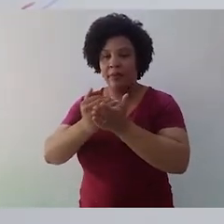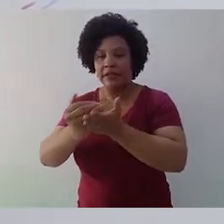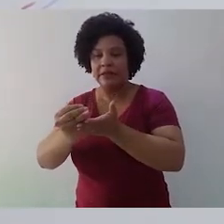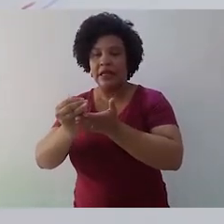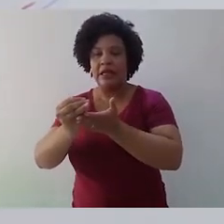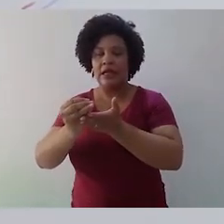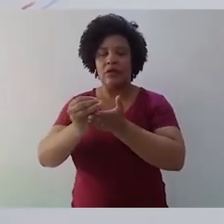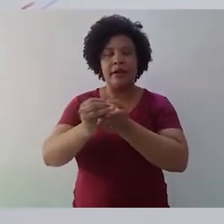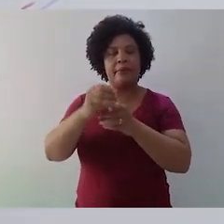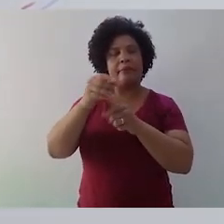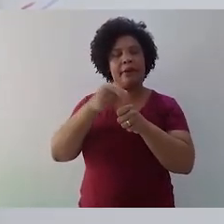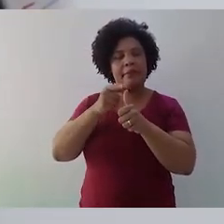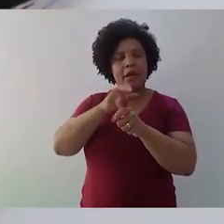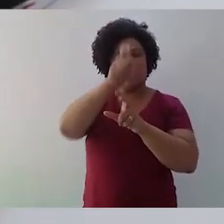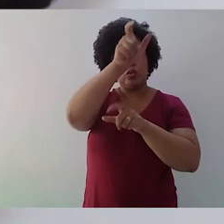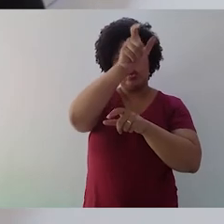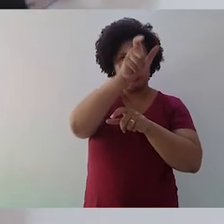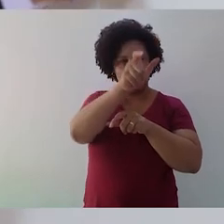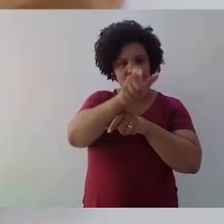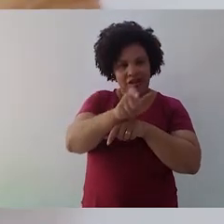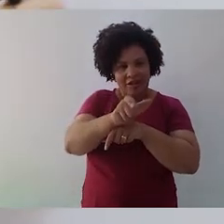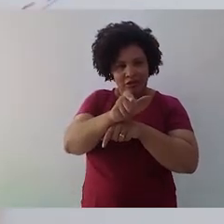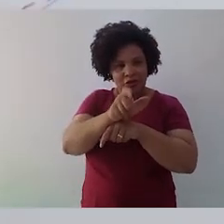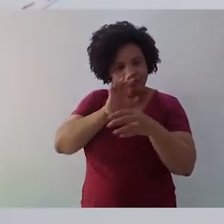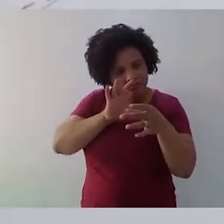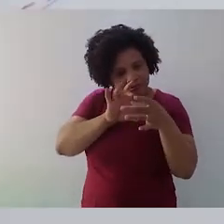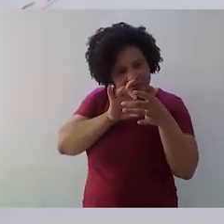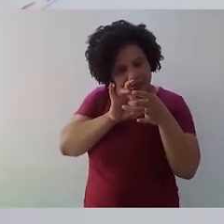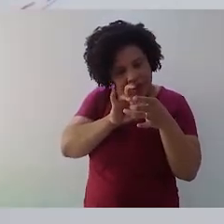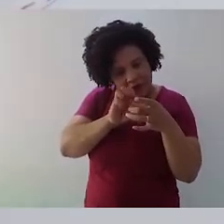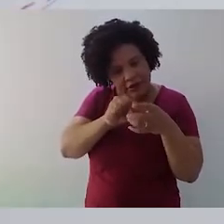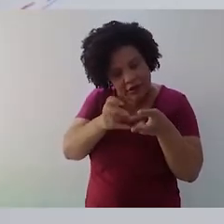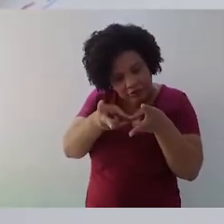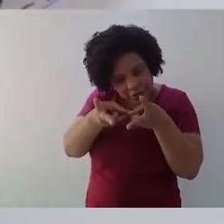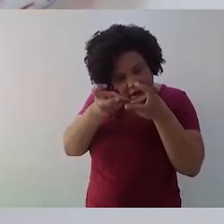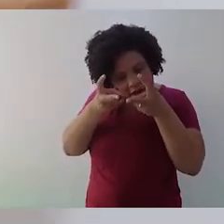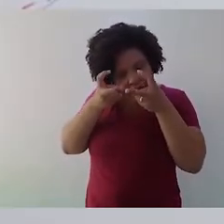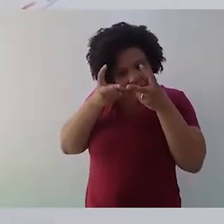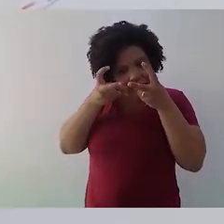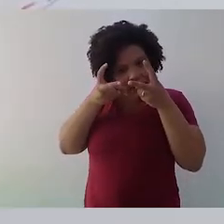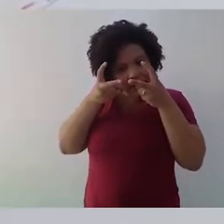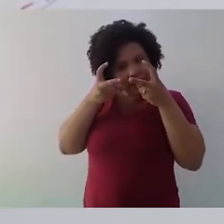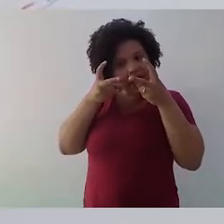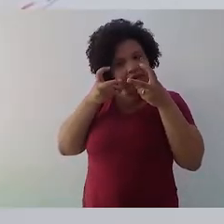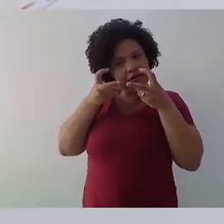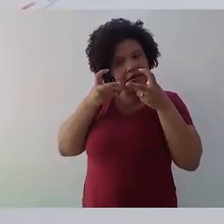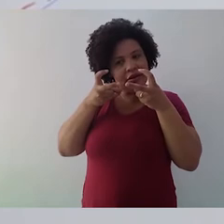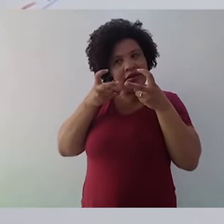aprimorar como sujeito se eu começar a atentar para os aspectos mais exteriores